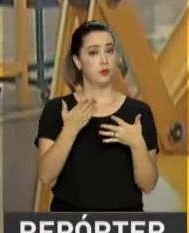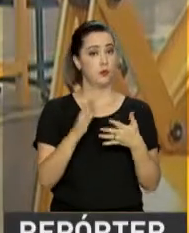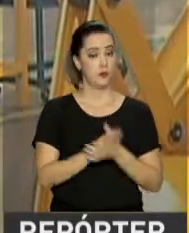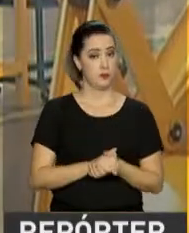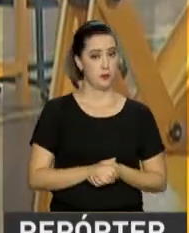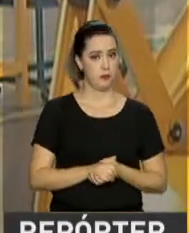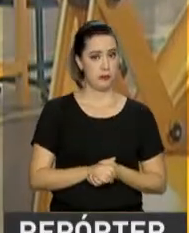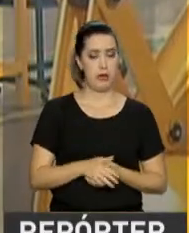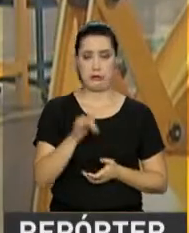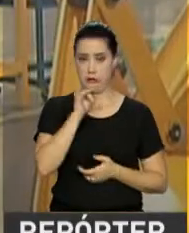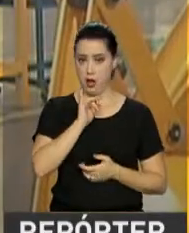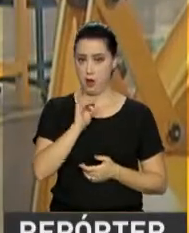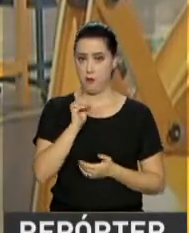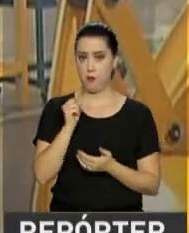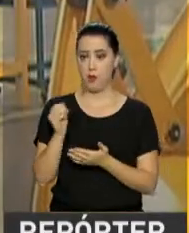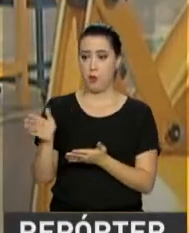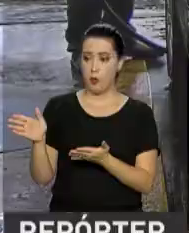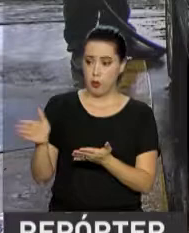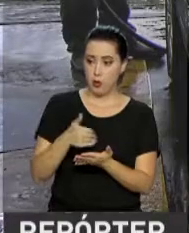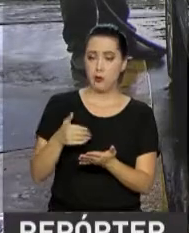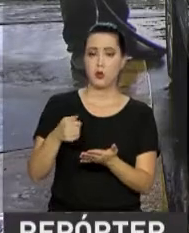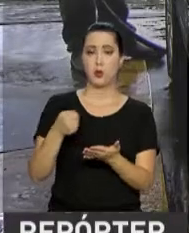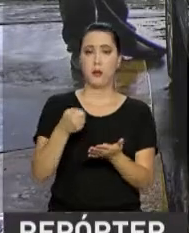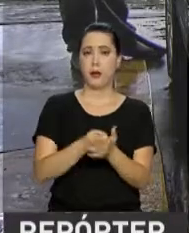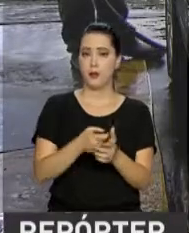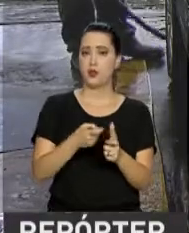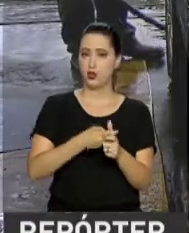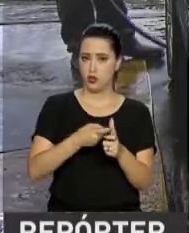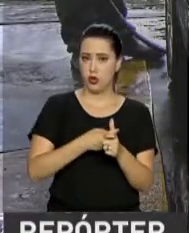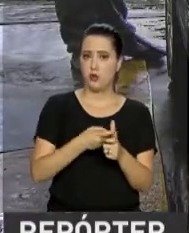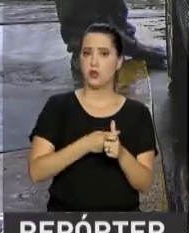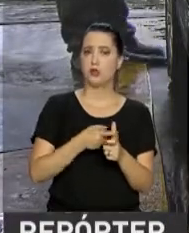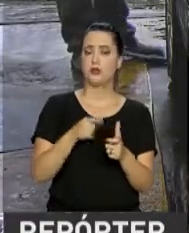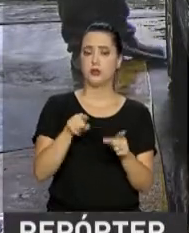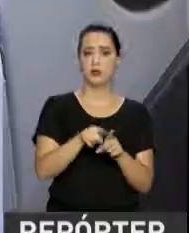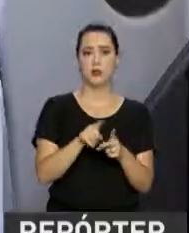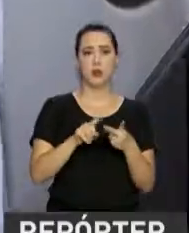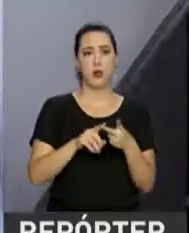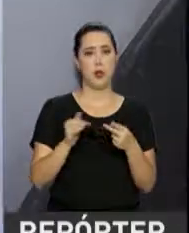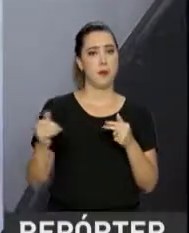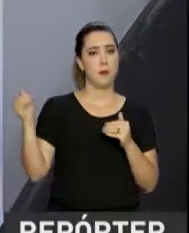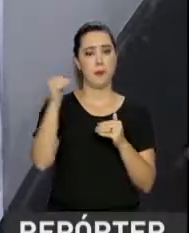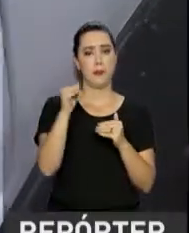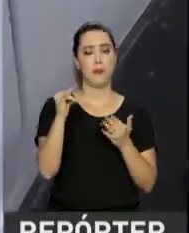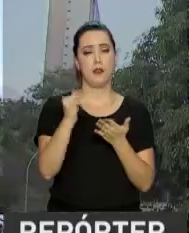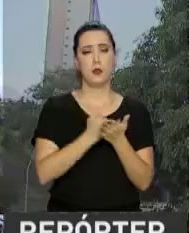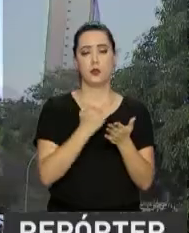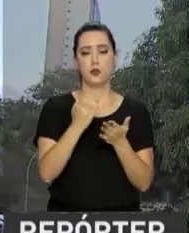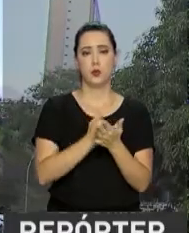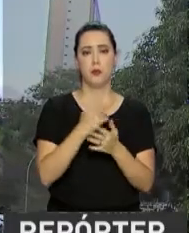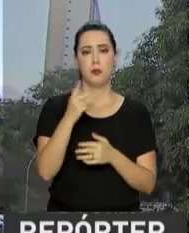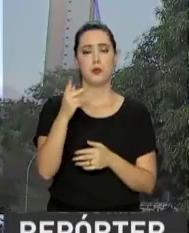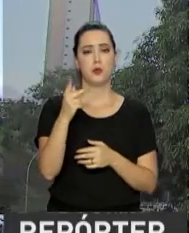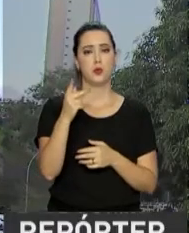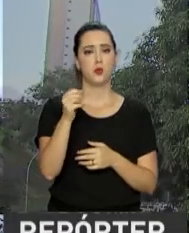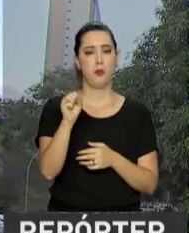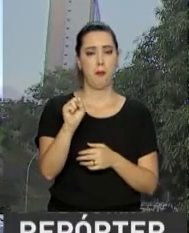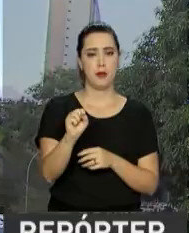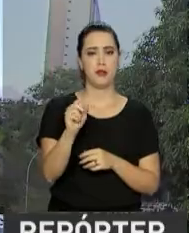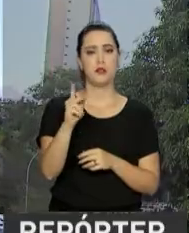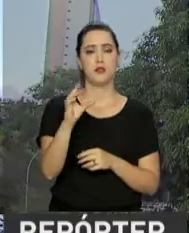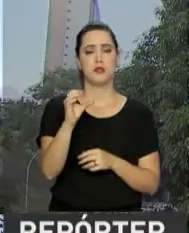ações de cobranças junto a devedores o aumento das alíquotas do pis cofins sobre combustíveis e programas de regularização